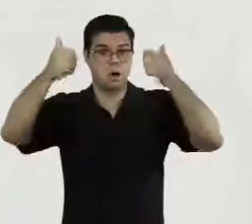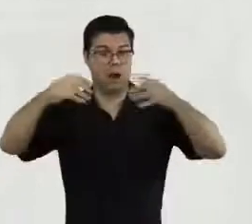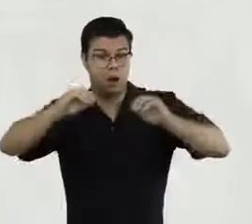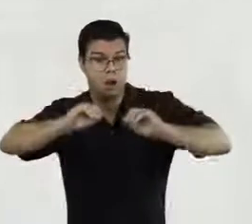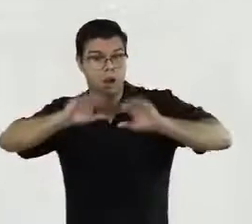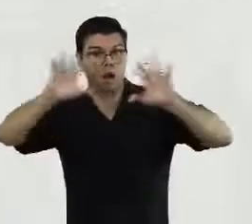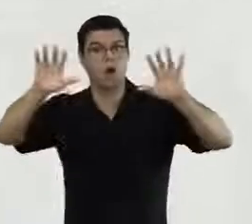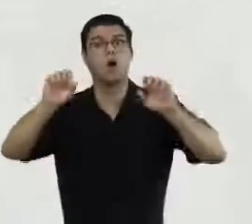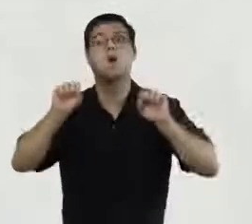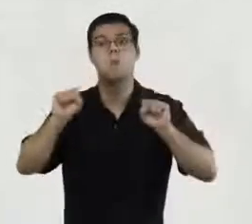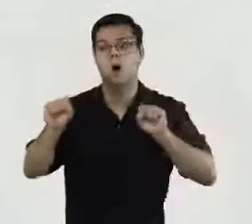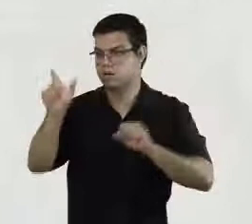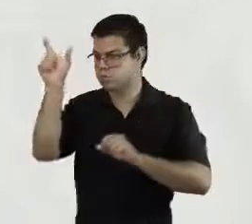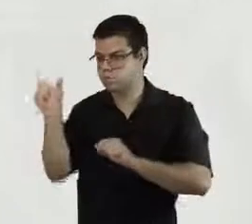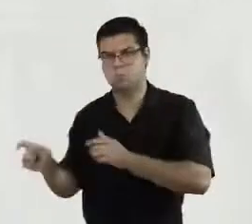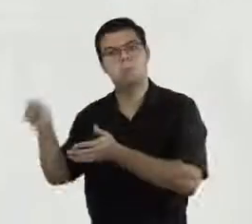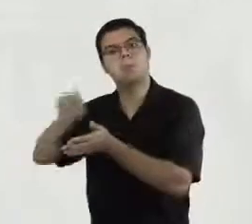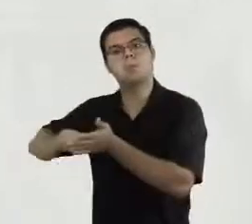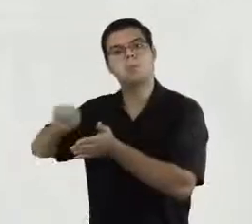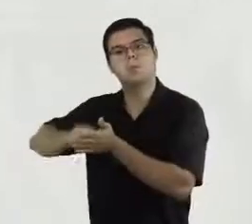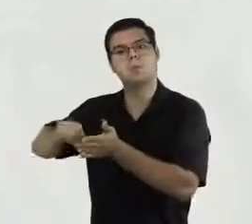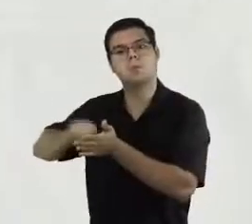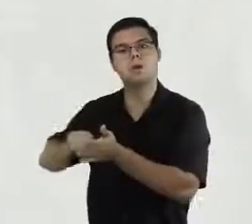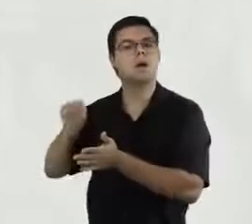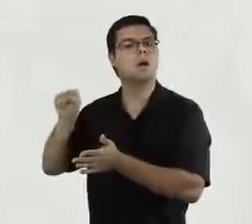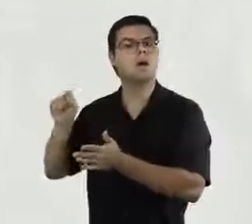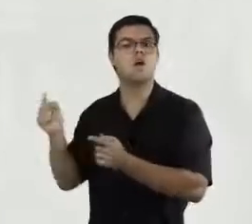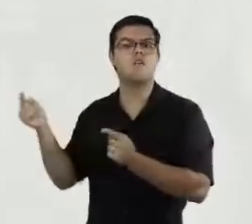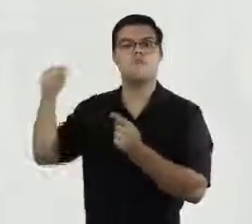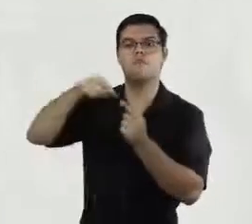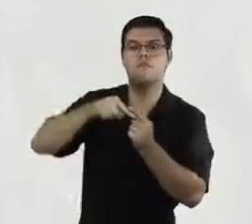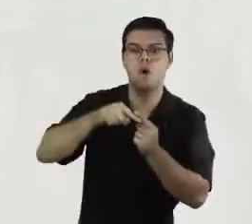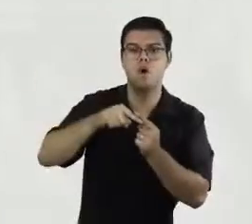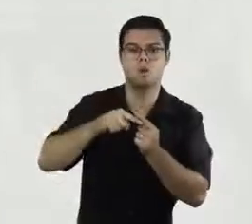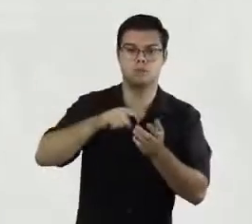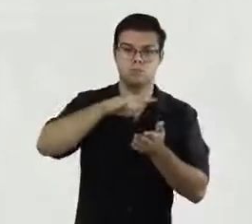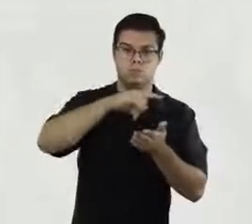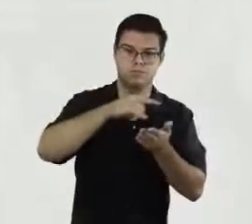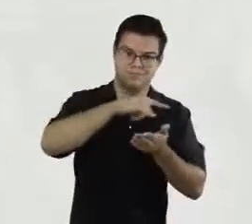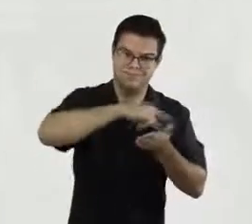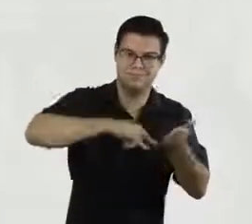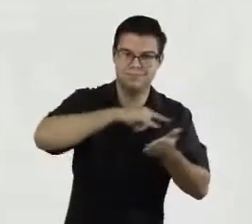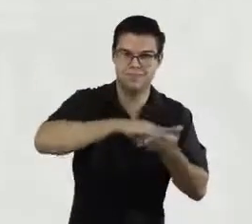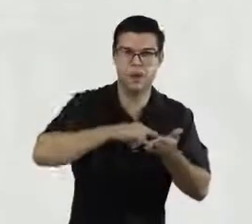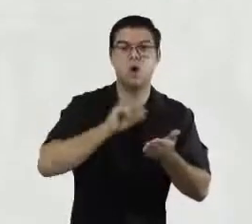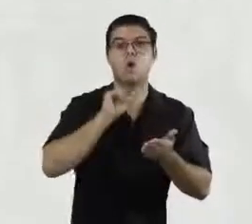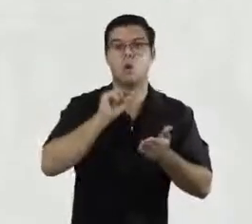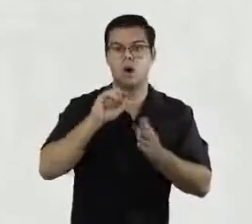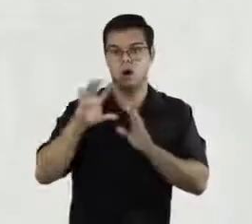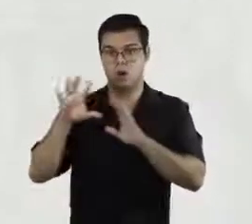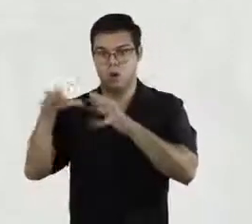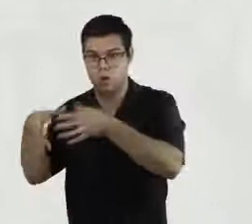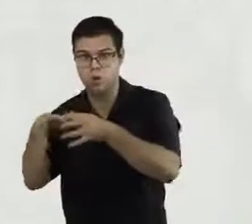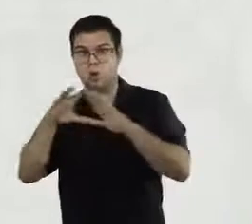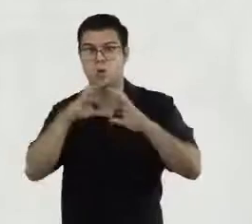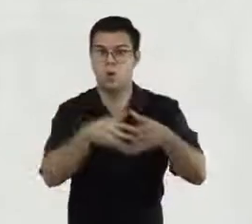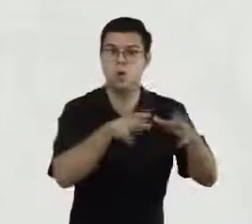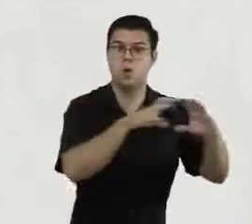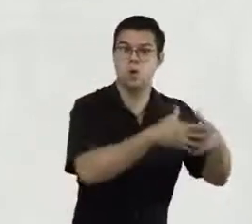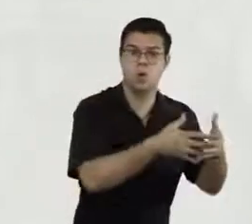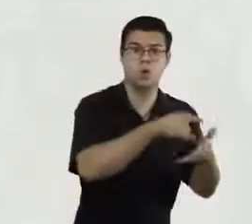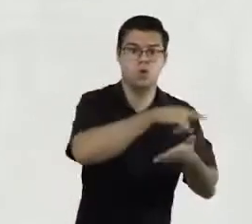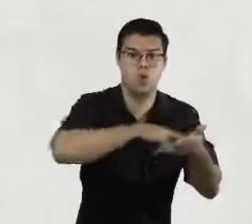Suzanne Bruyère, em Qu'est-ce que c'est la documentation, como a reunião ou coleção de documentos de